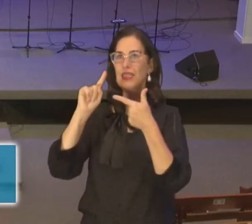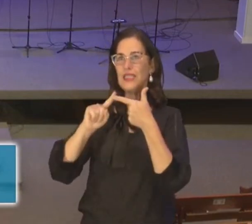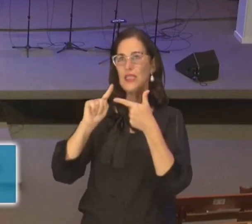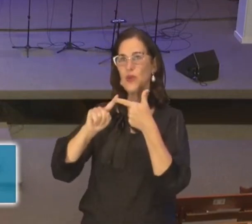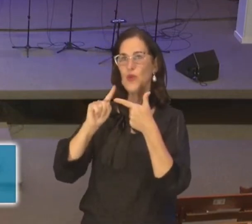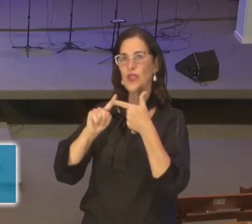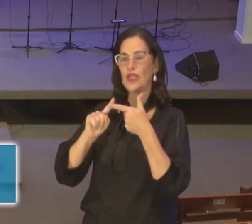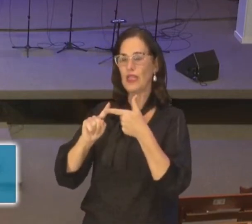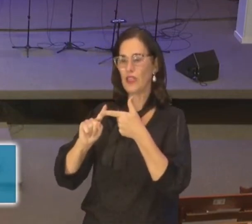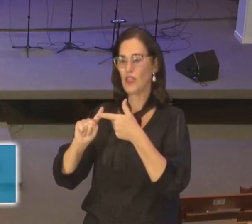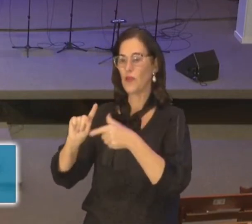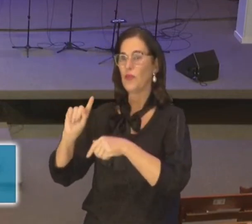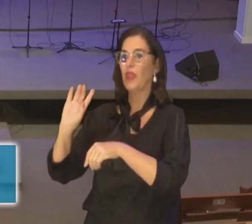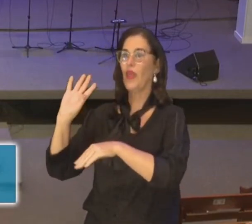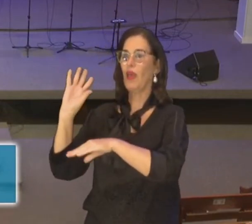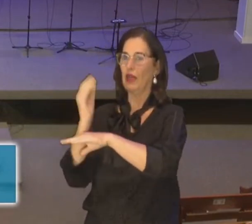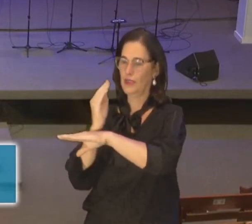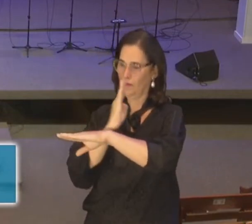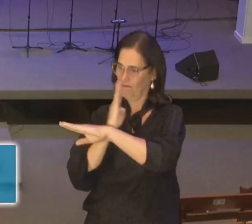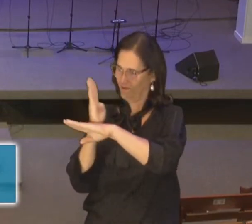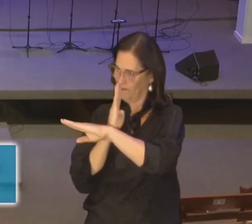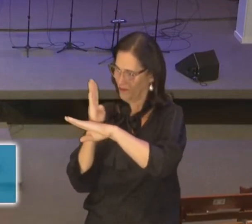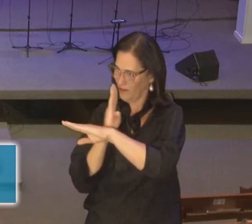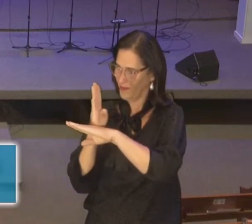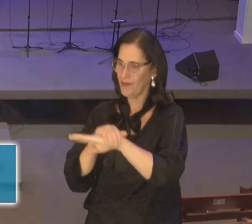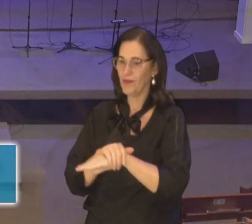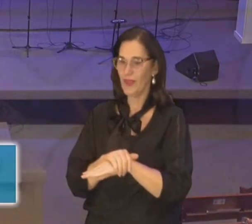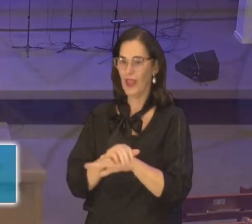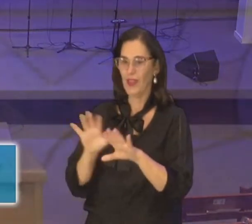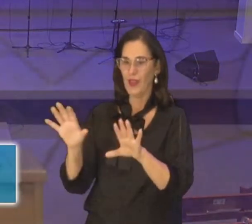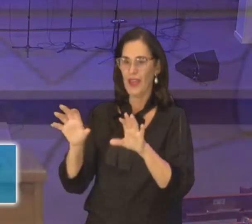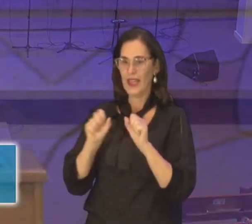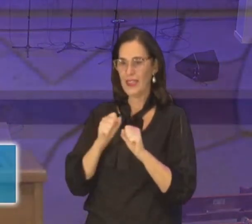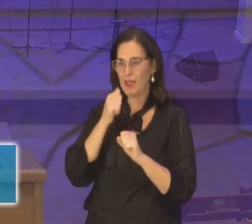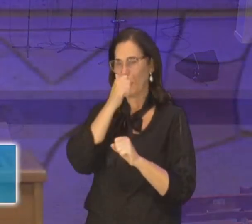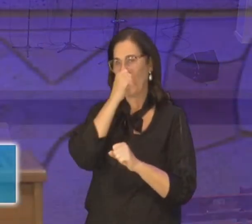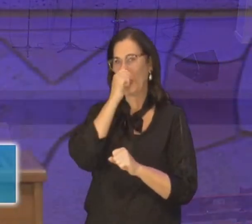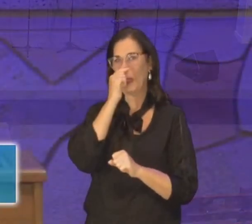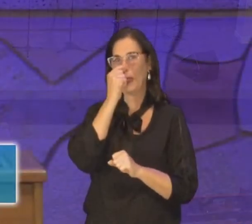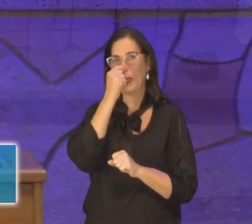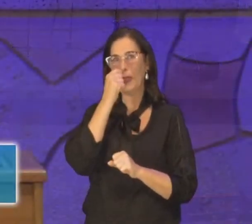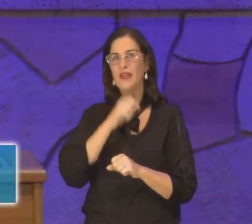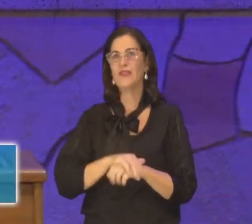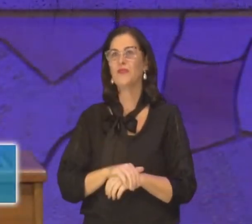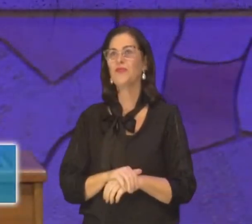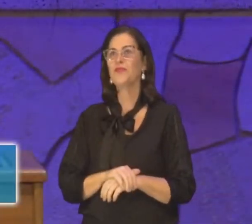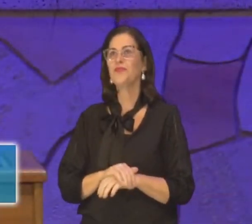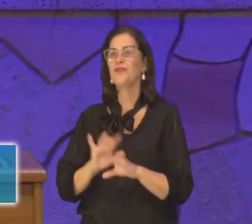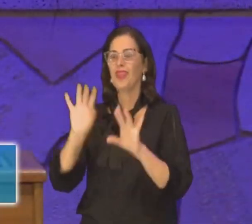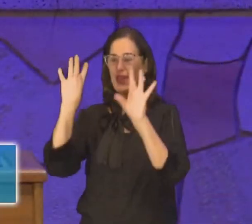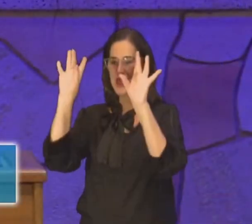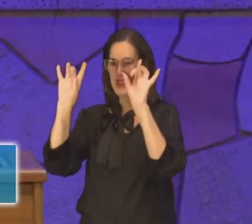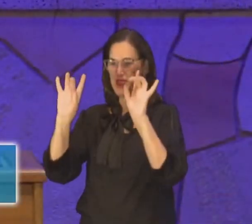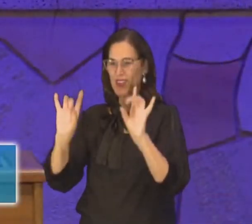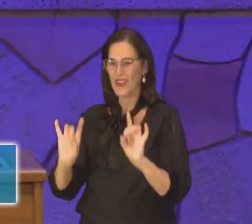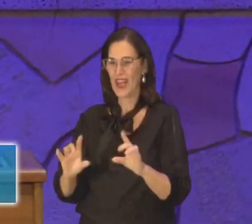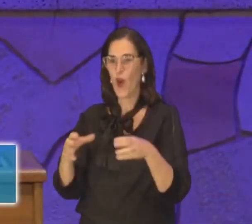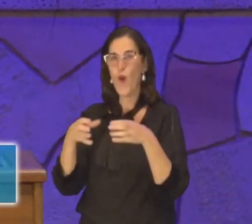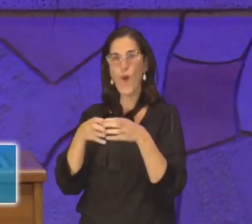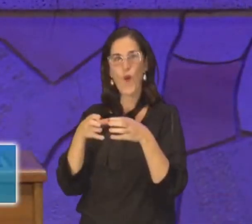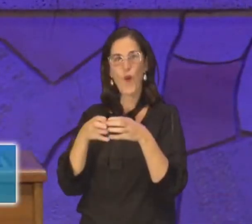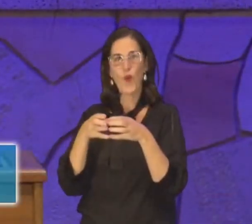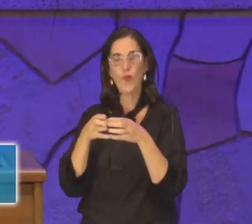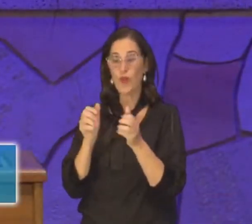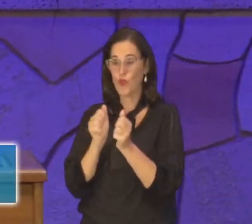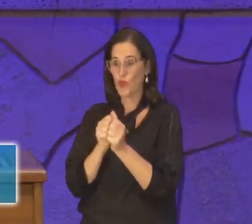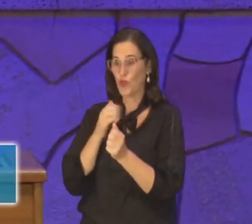Esmirna. E para isto, nós estamos recebendo aqui especialmente o grupo que foi